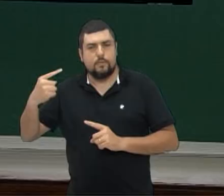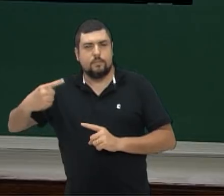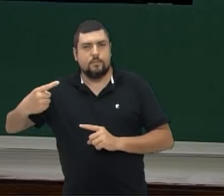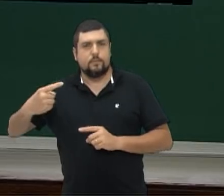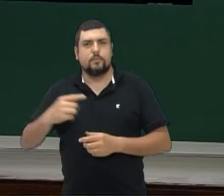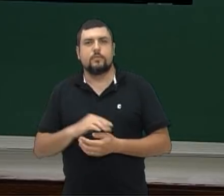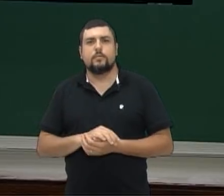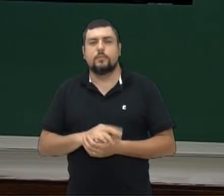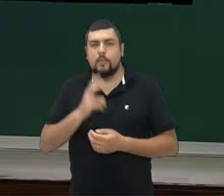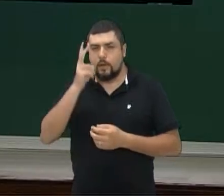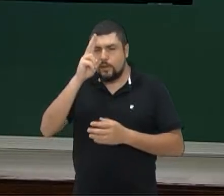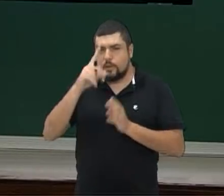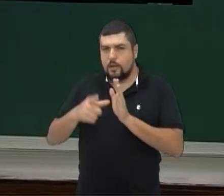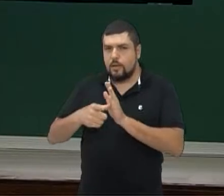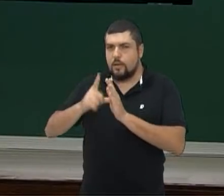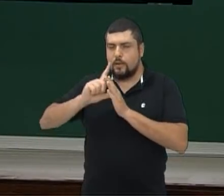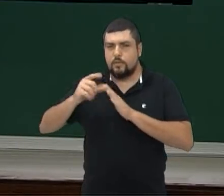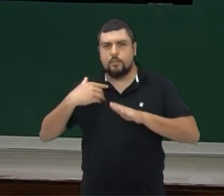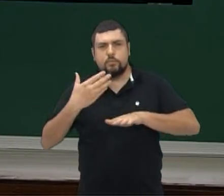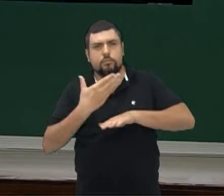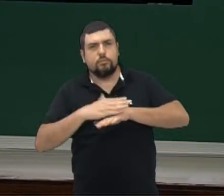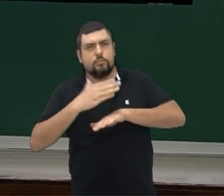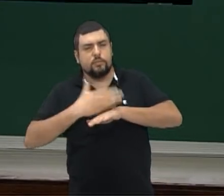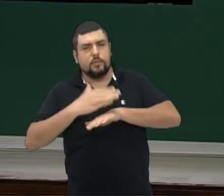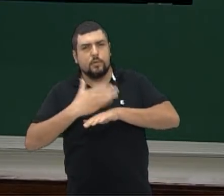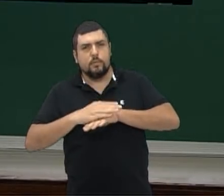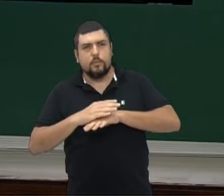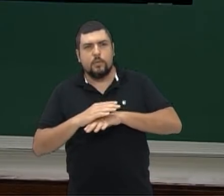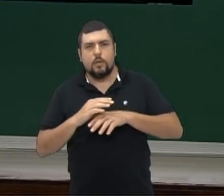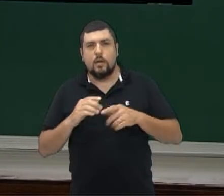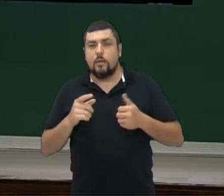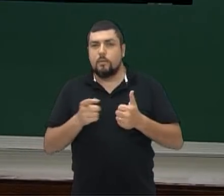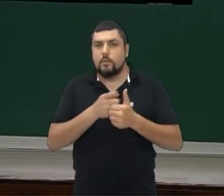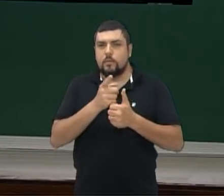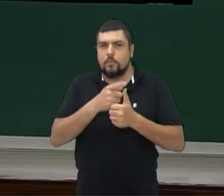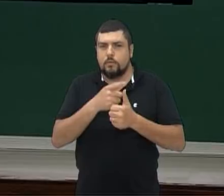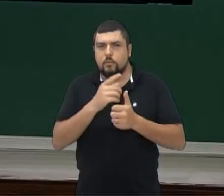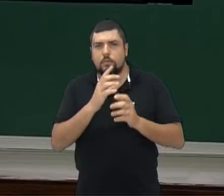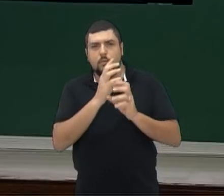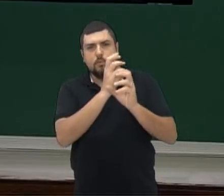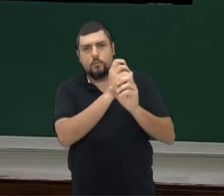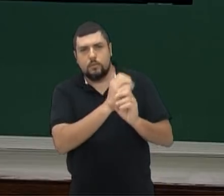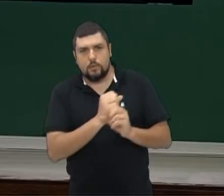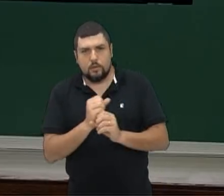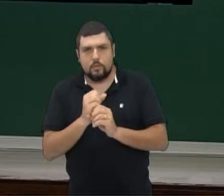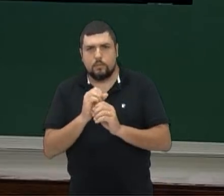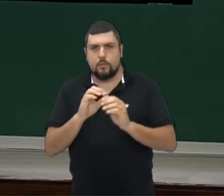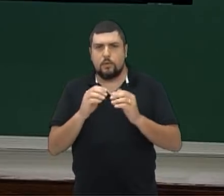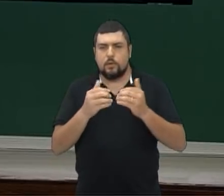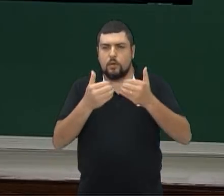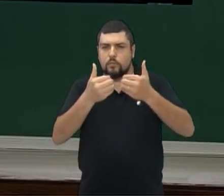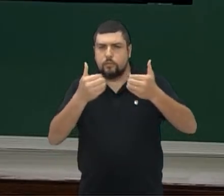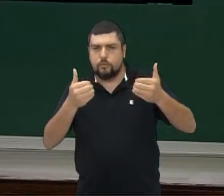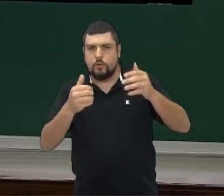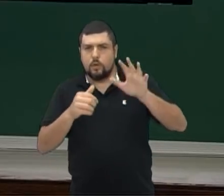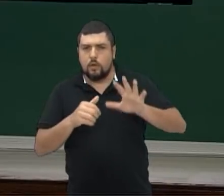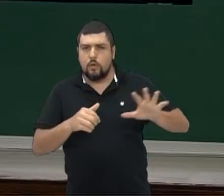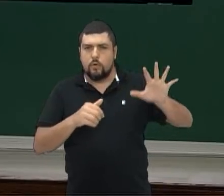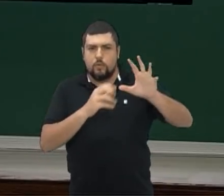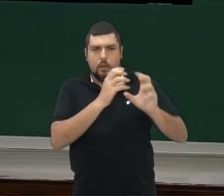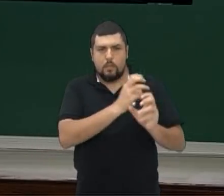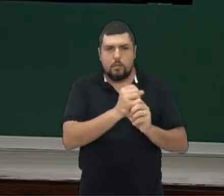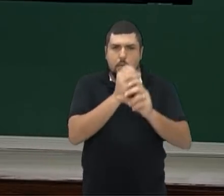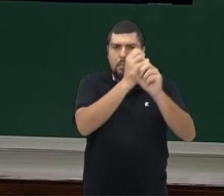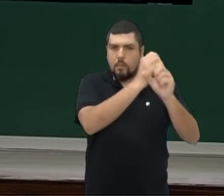aí do exercício anterior que a gente fez? Tente separar primeiro uma figura e depois a outra para que você